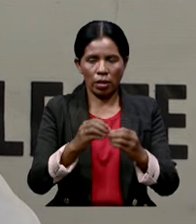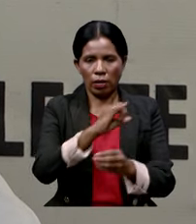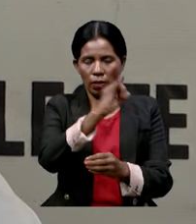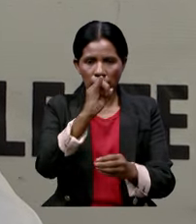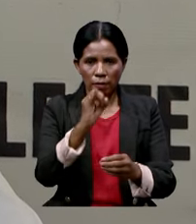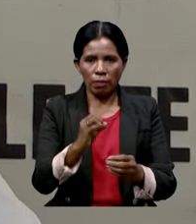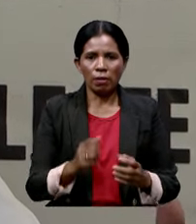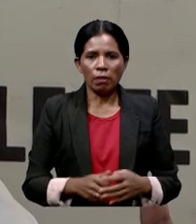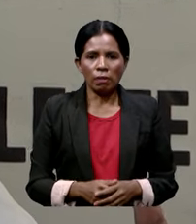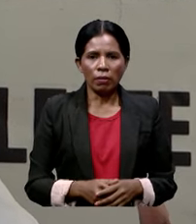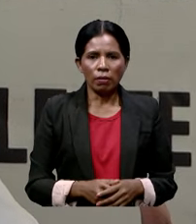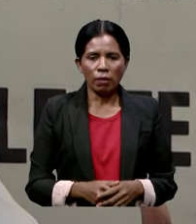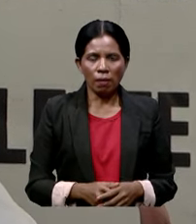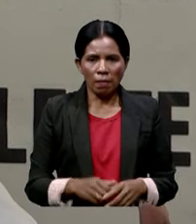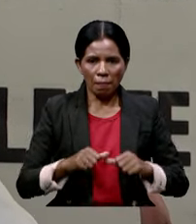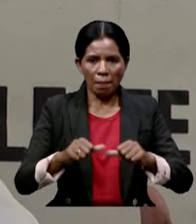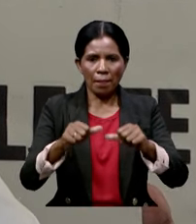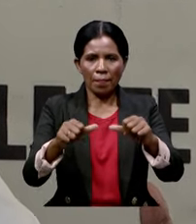investigação